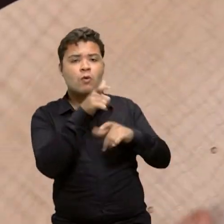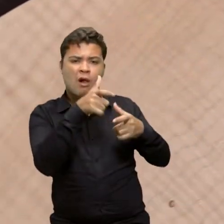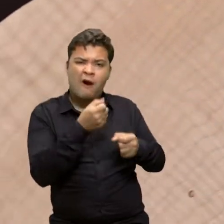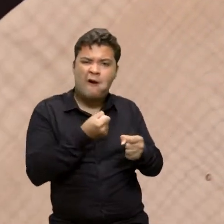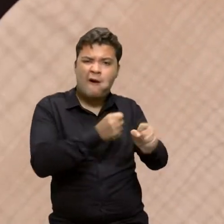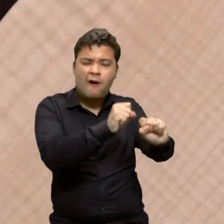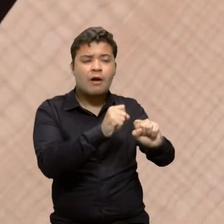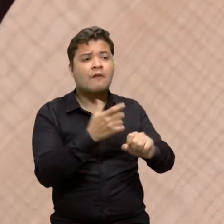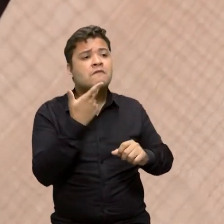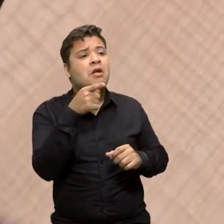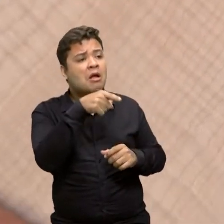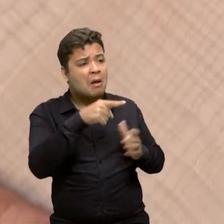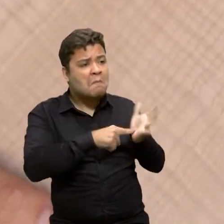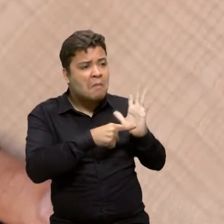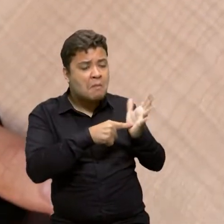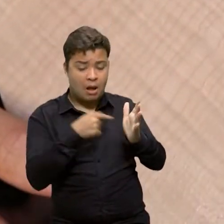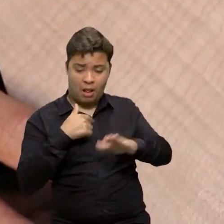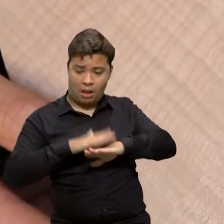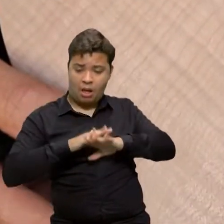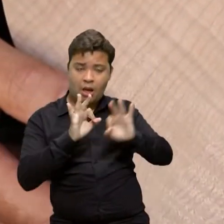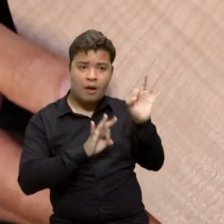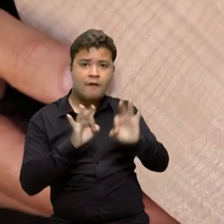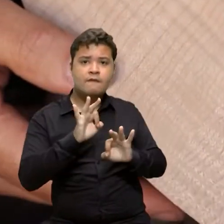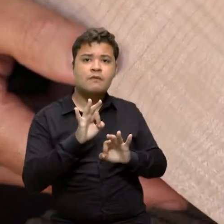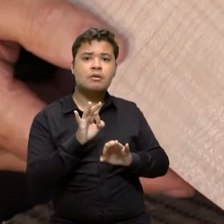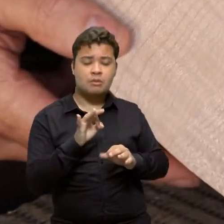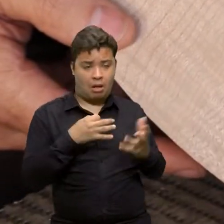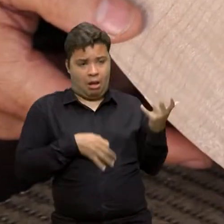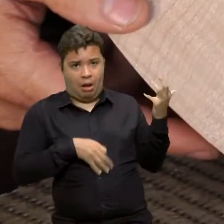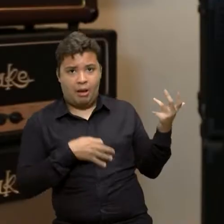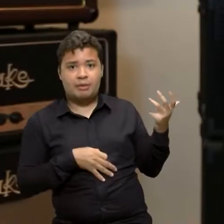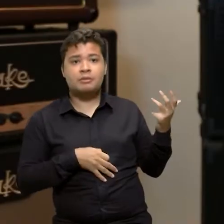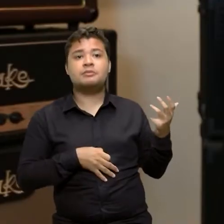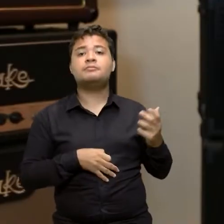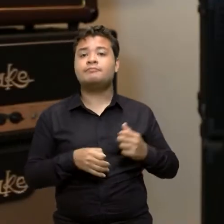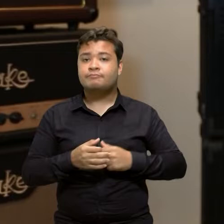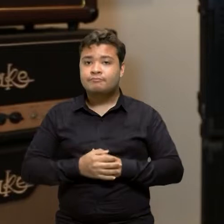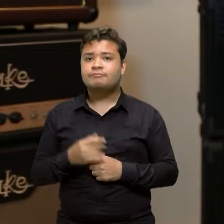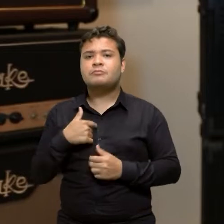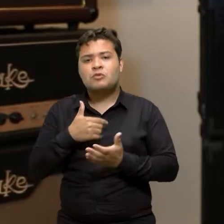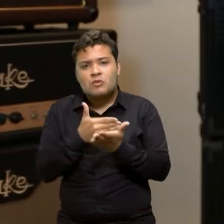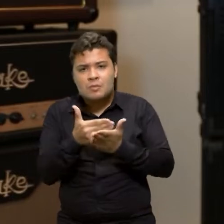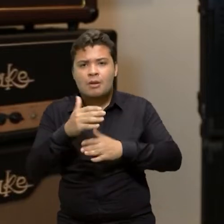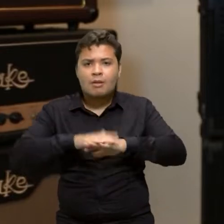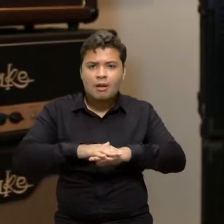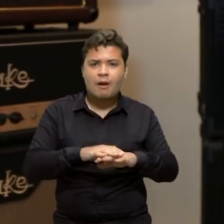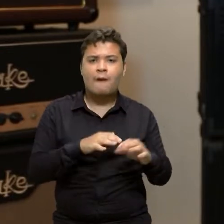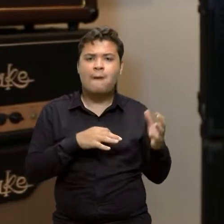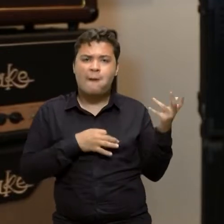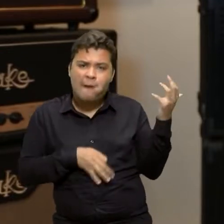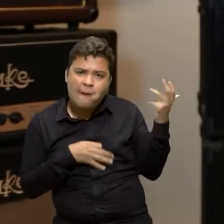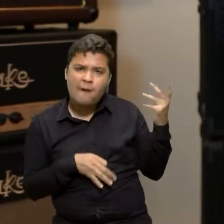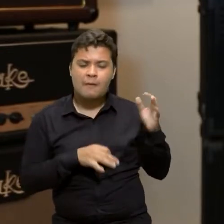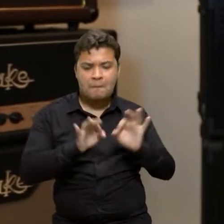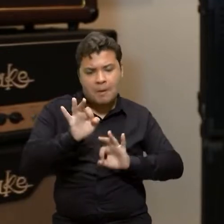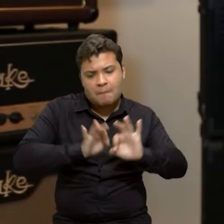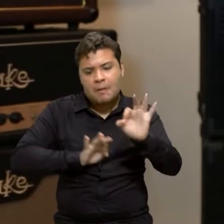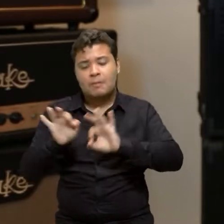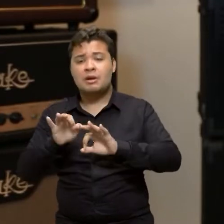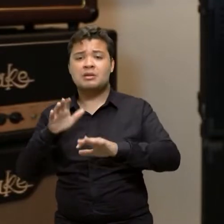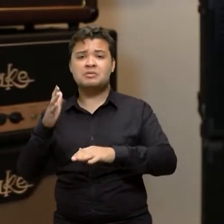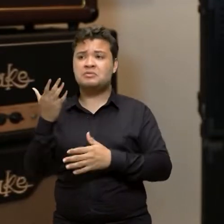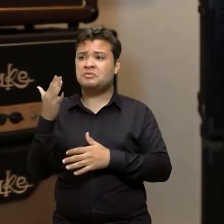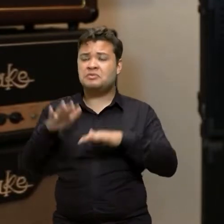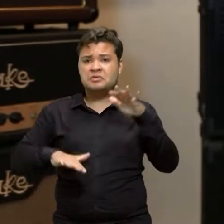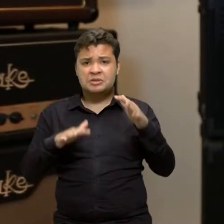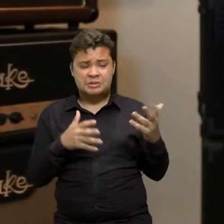essa madeira aqui. Então o sonho começou aí, eu comecei a fazer umas guitarras. E no começo as guitarras não afinavam, não tinha tocabilidade nenhuma,